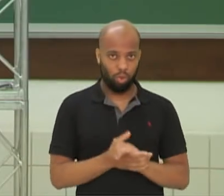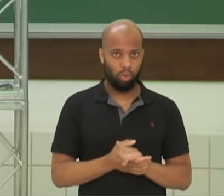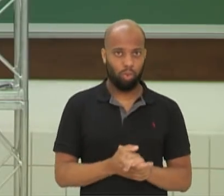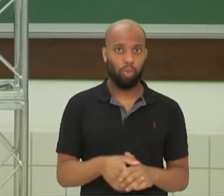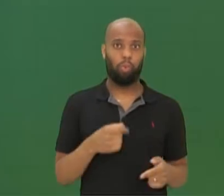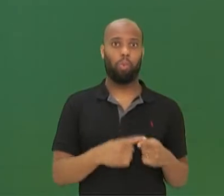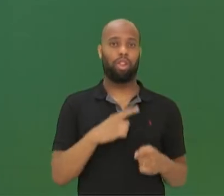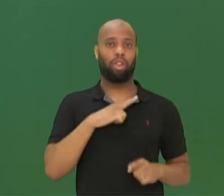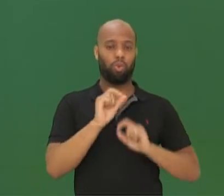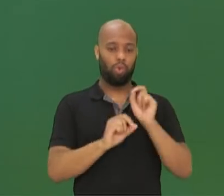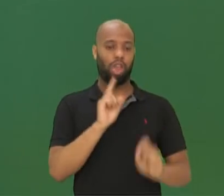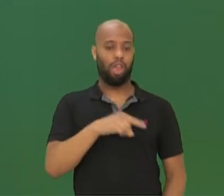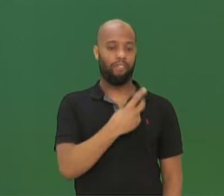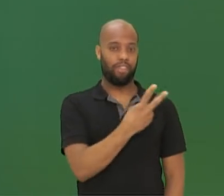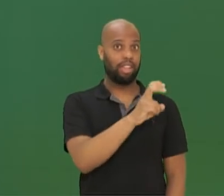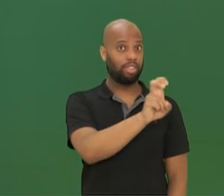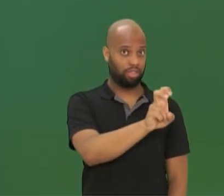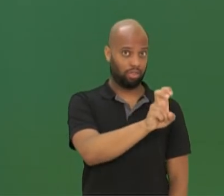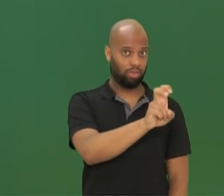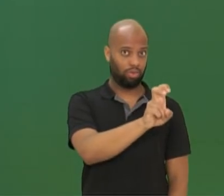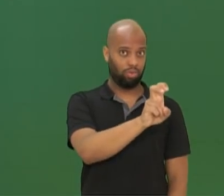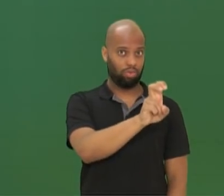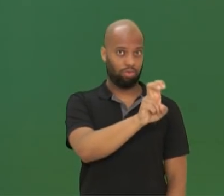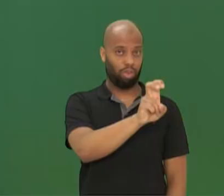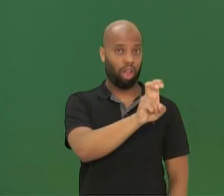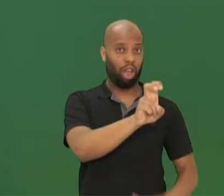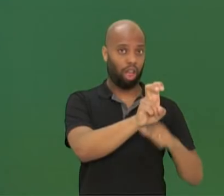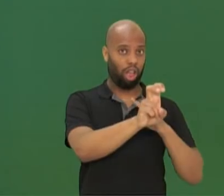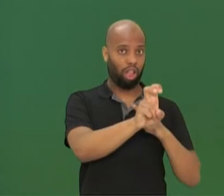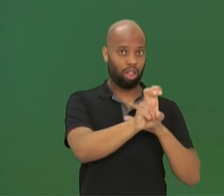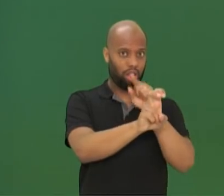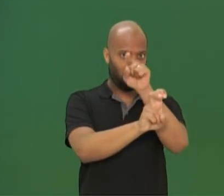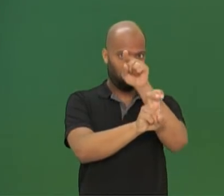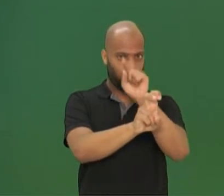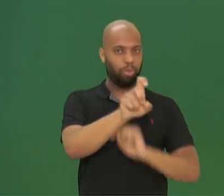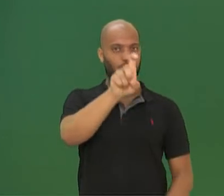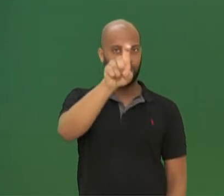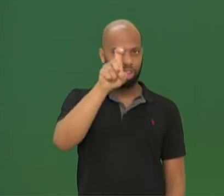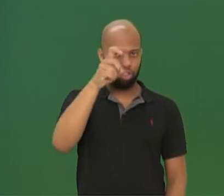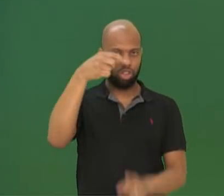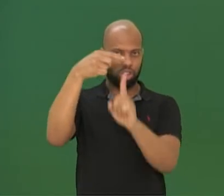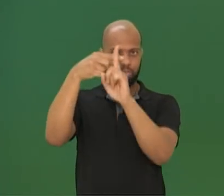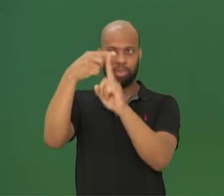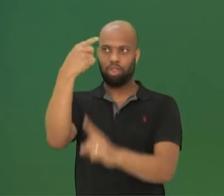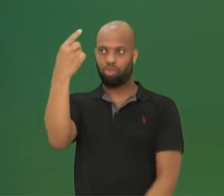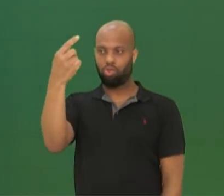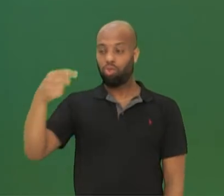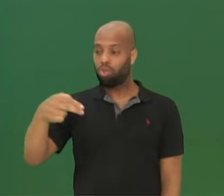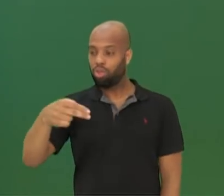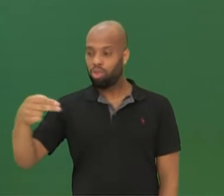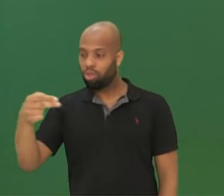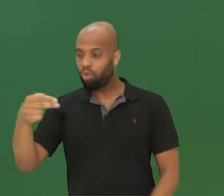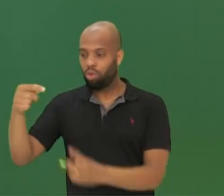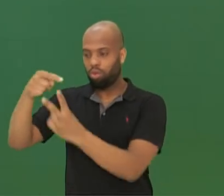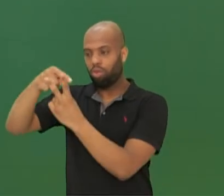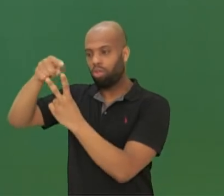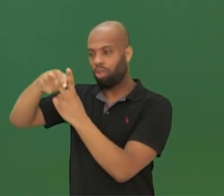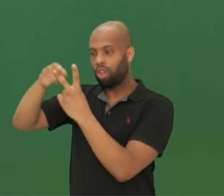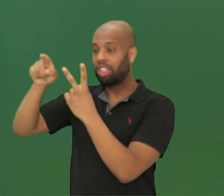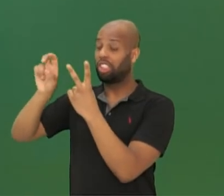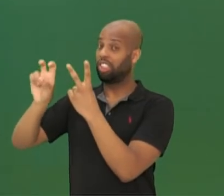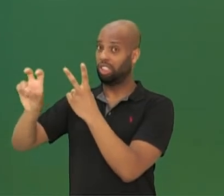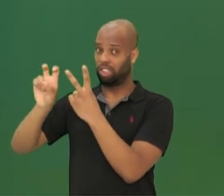aqui 25 elevado a x mais 1 igual a raiz quadrada de 5.